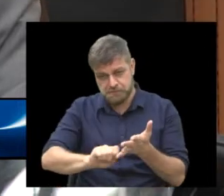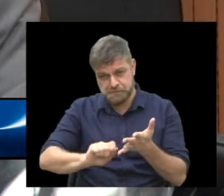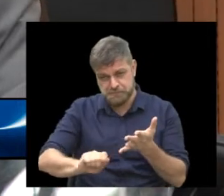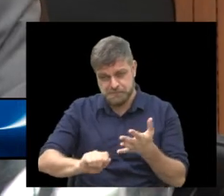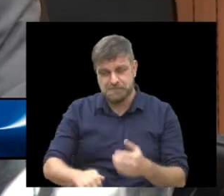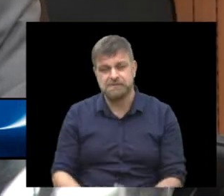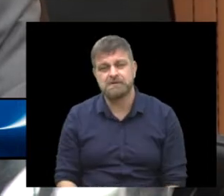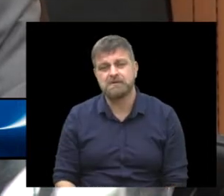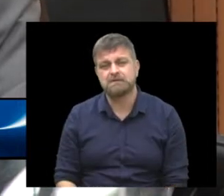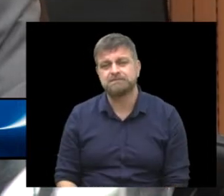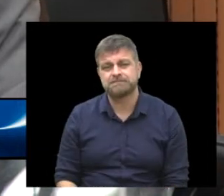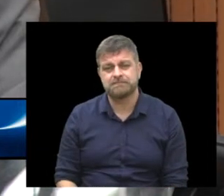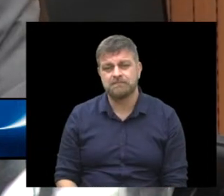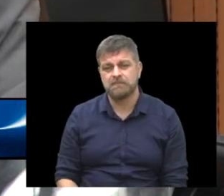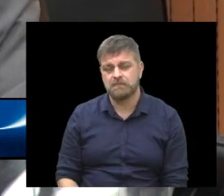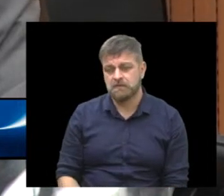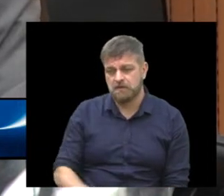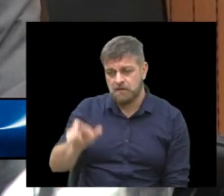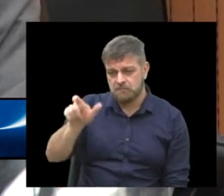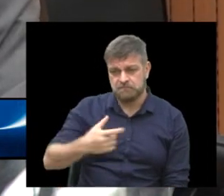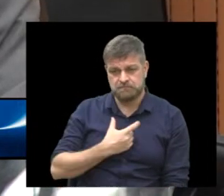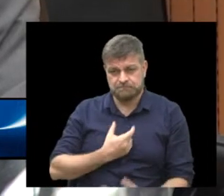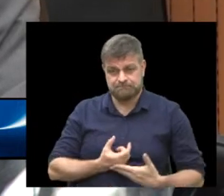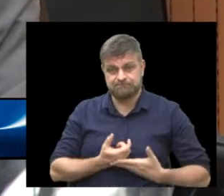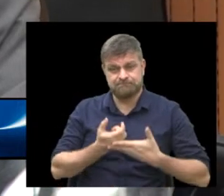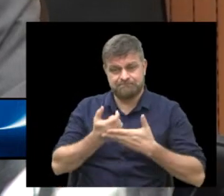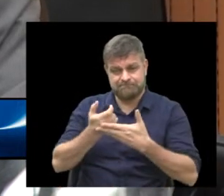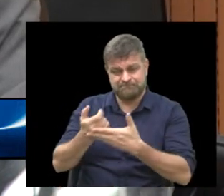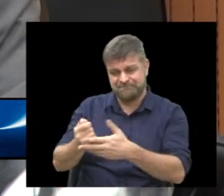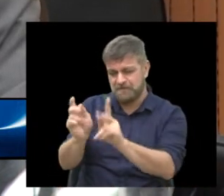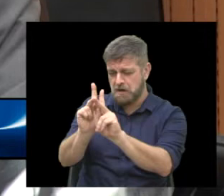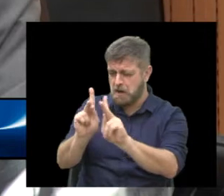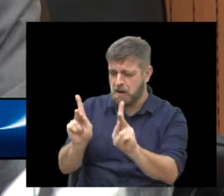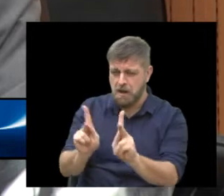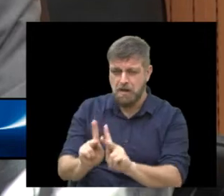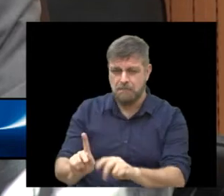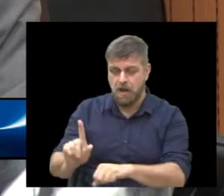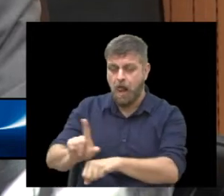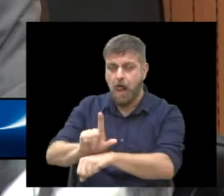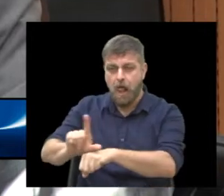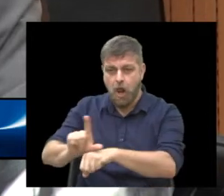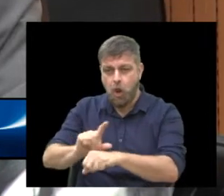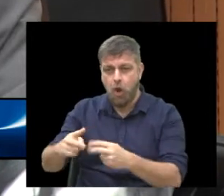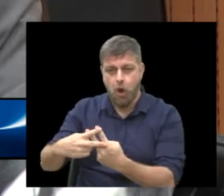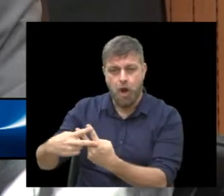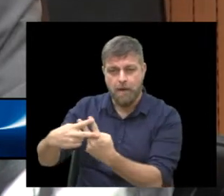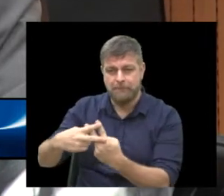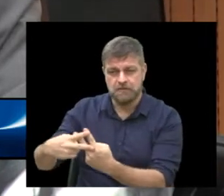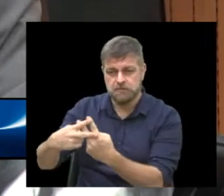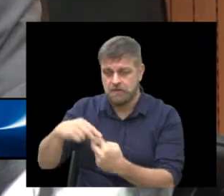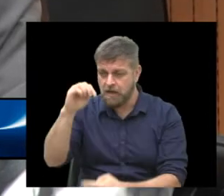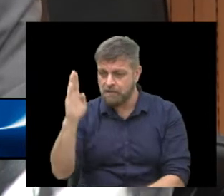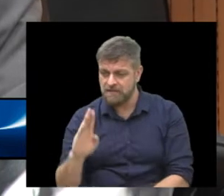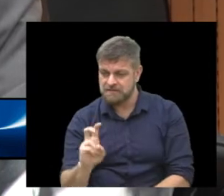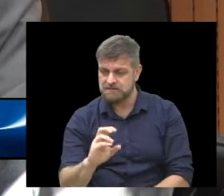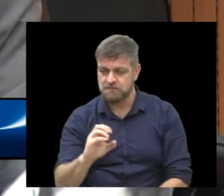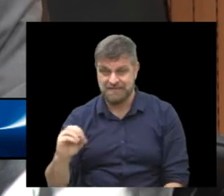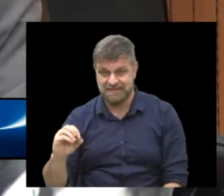229007, de sua autoria, que concede diploma medalha Arauto da Paz à loja maçônica Brasil 500,